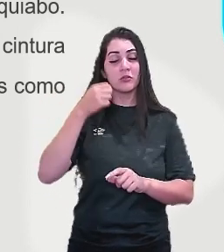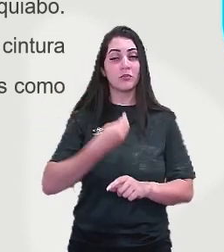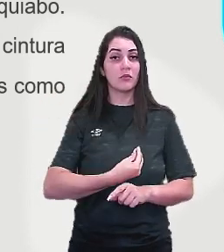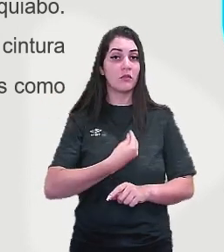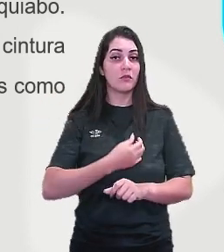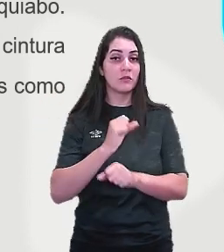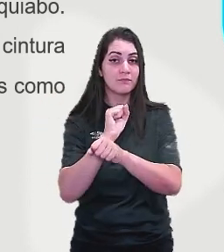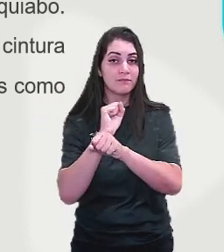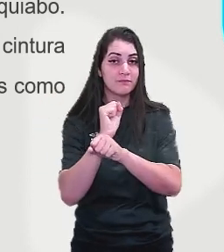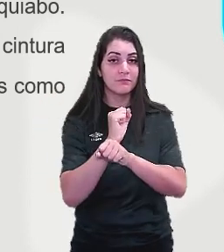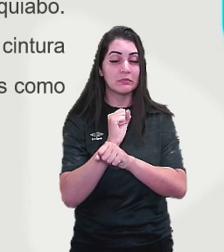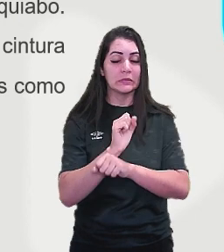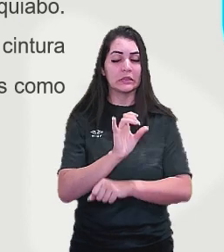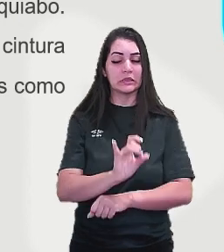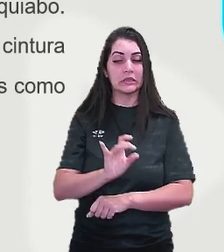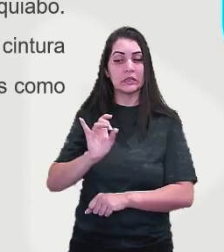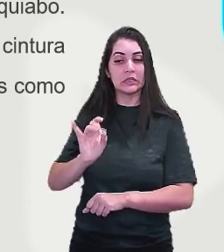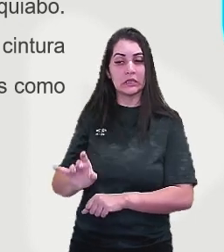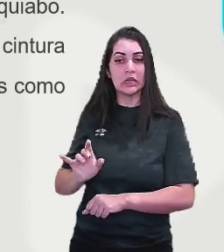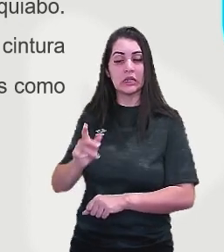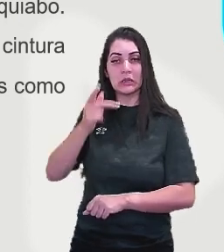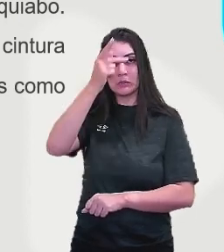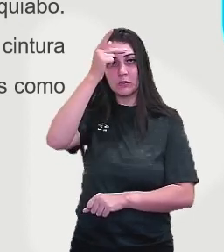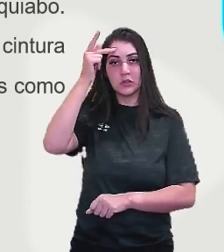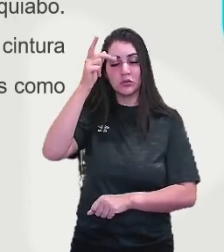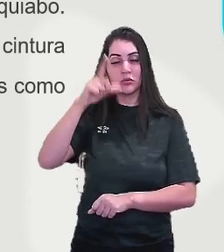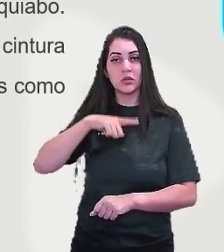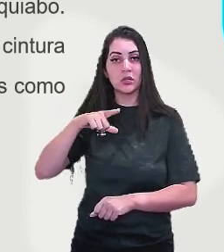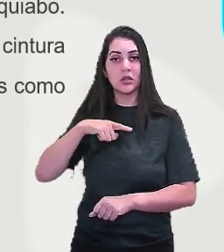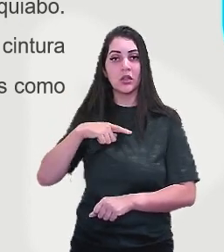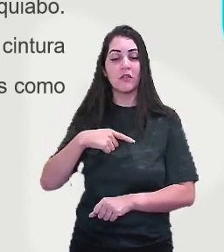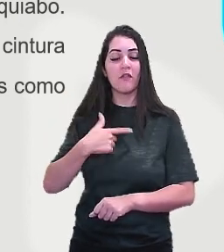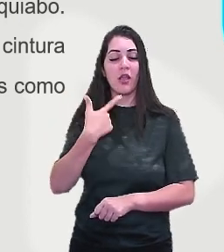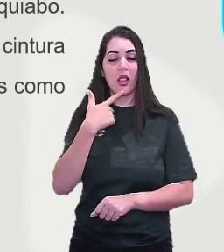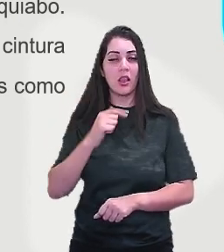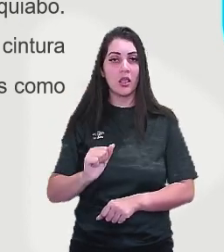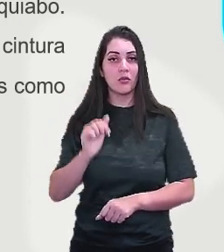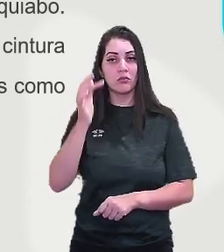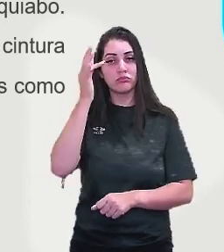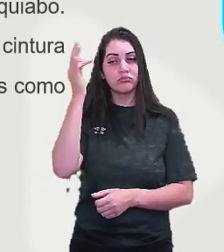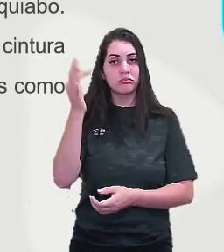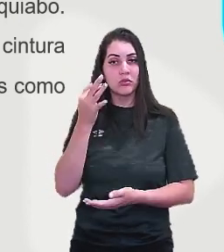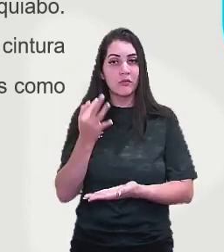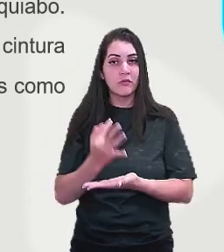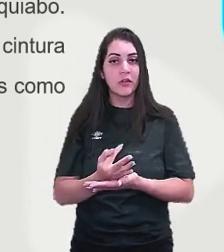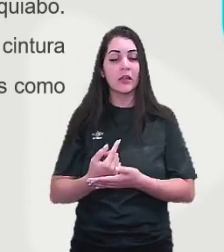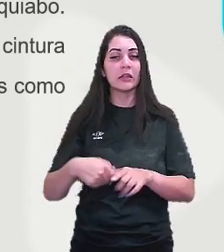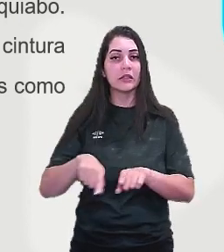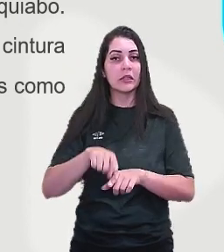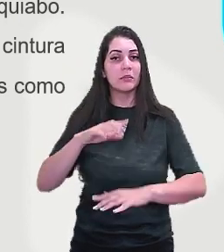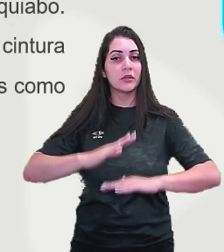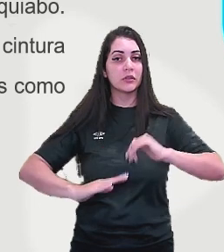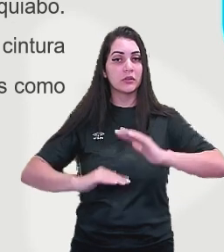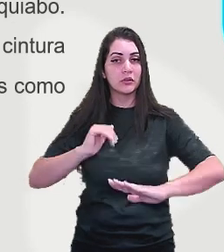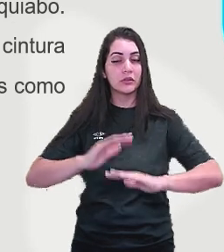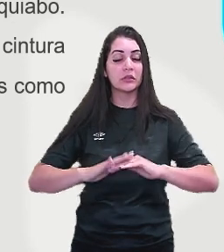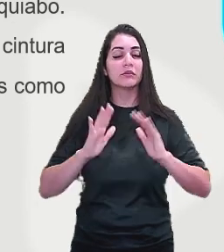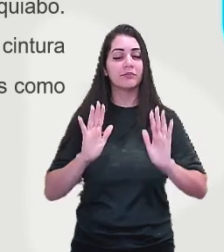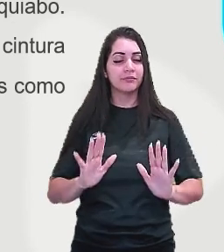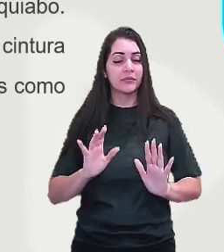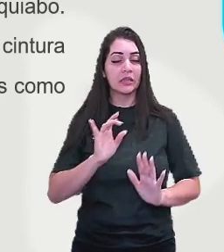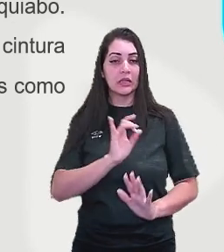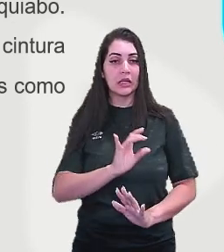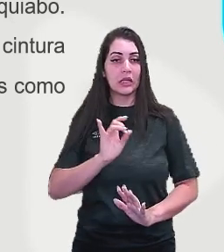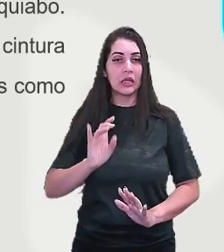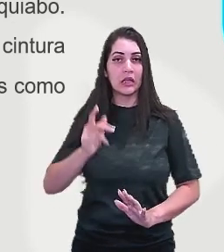No entanto, cada indivíduo trouxe seu idioma, sua fé e sua habilidade. Sim, cada pessoa que vinha da África,